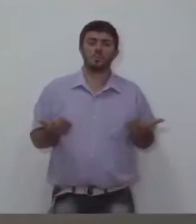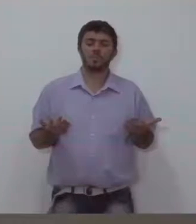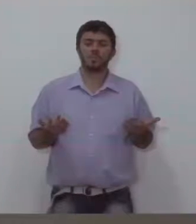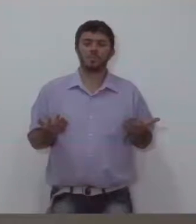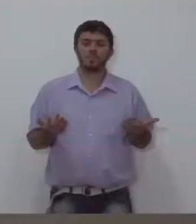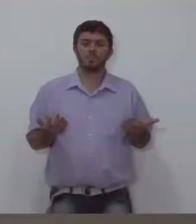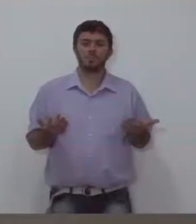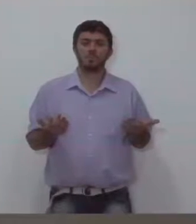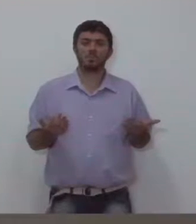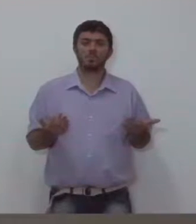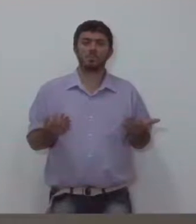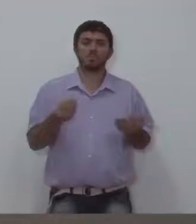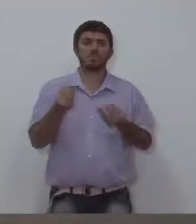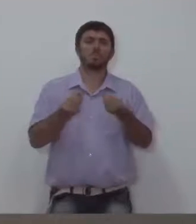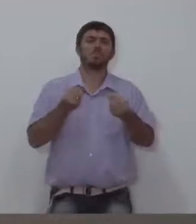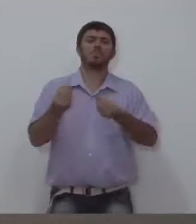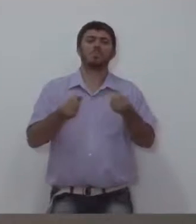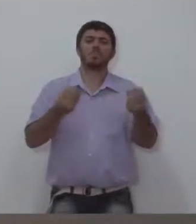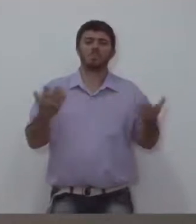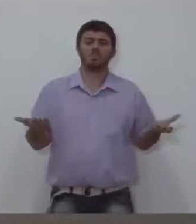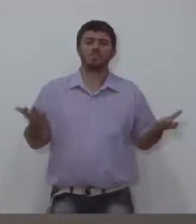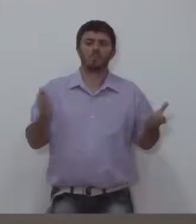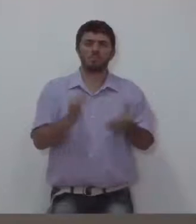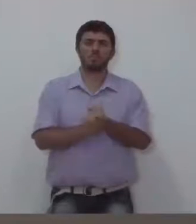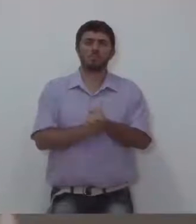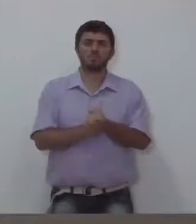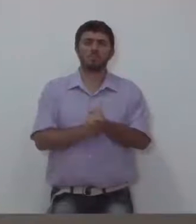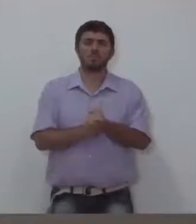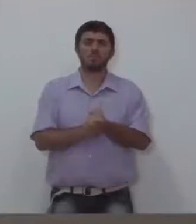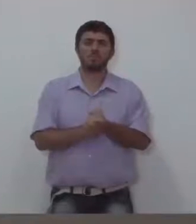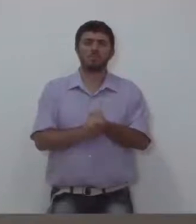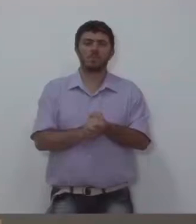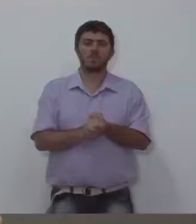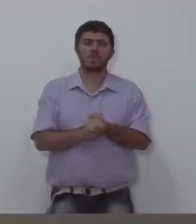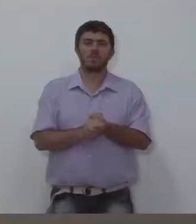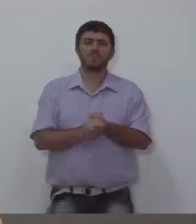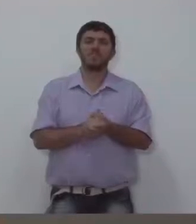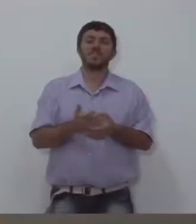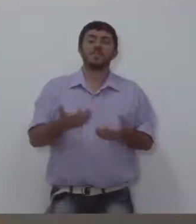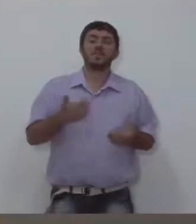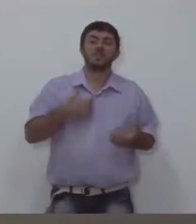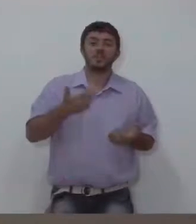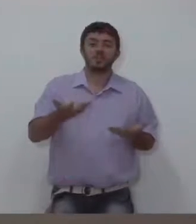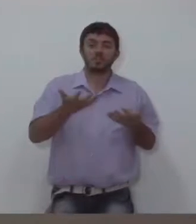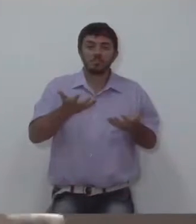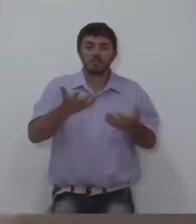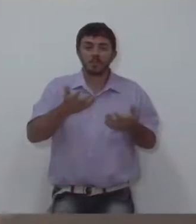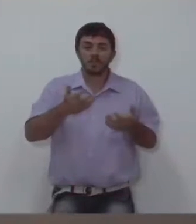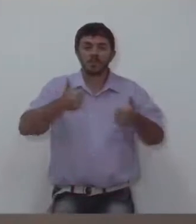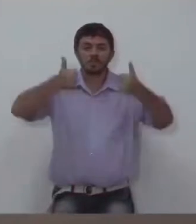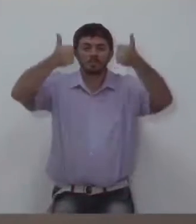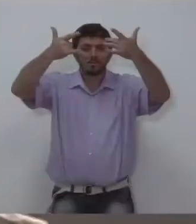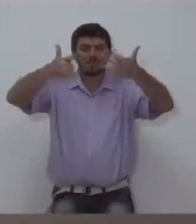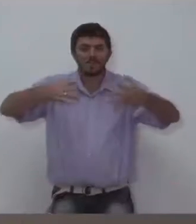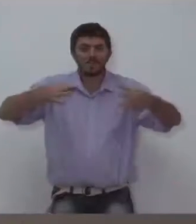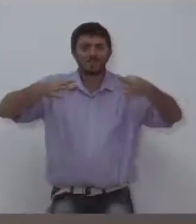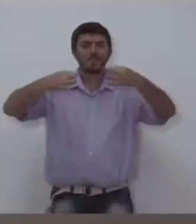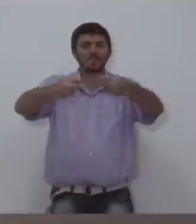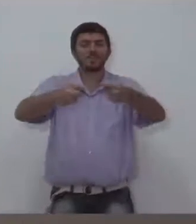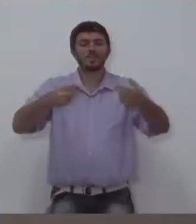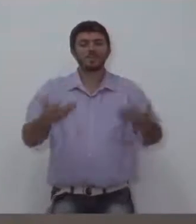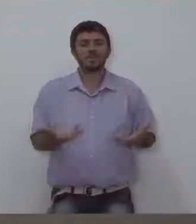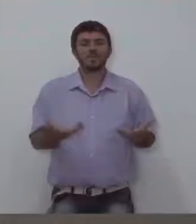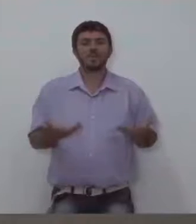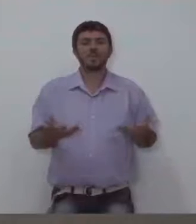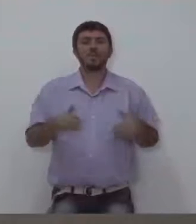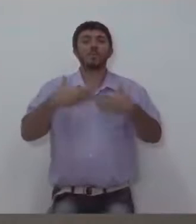Então, quem fala por último tem a tendência de querer falar de todos os assuntos, fiz questão de falar disso.